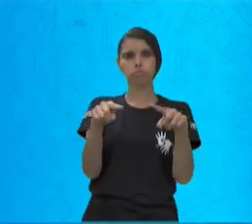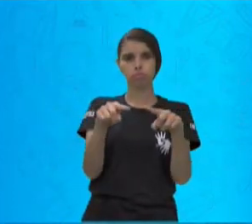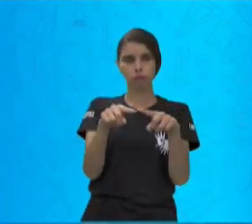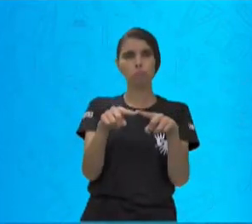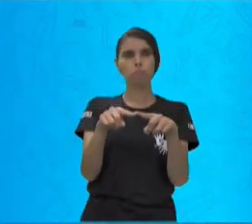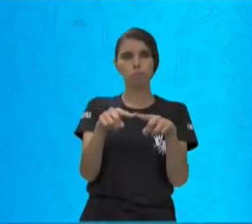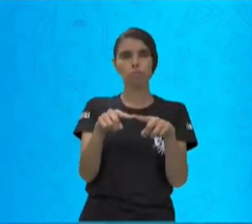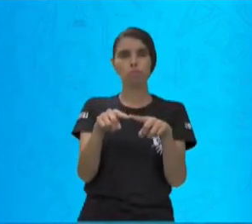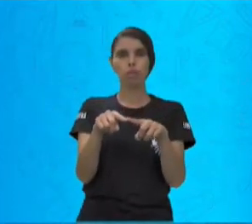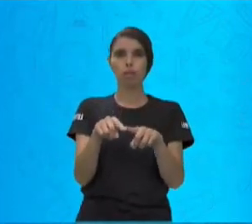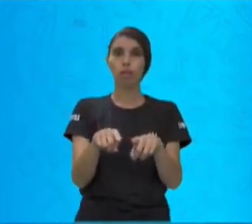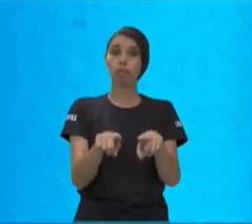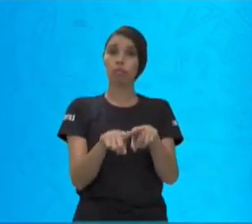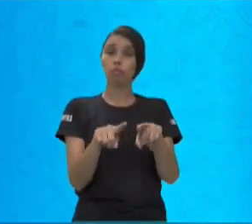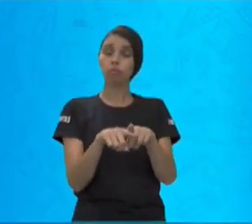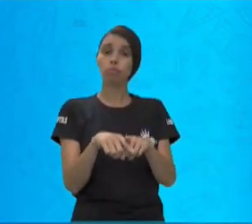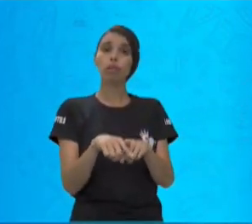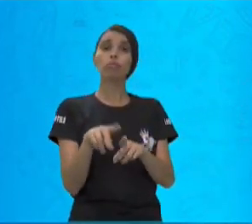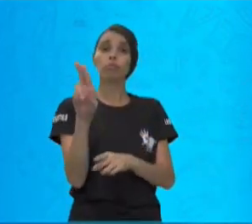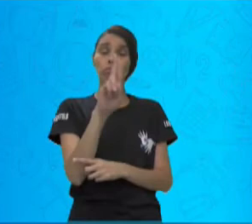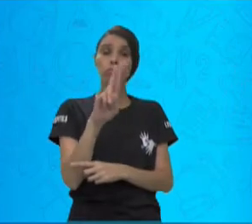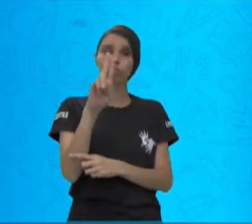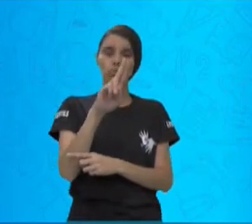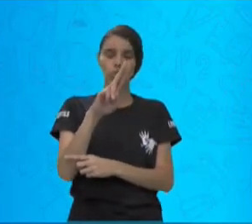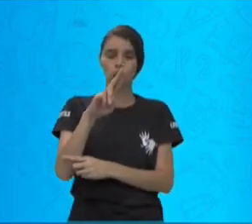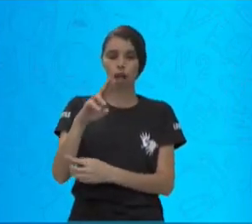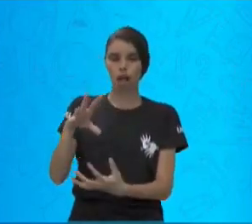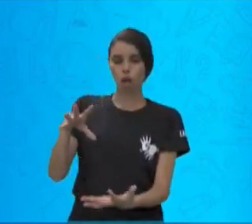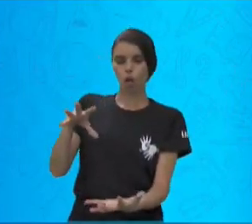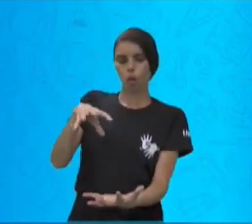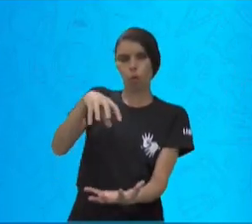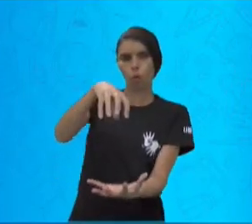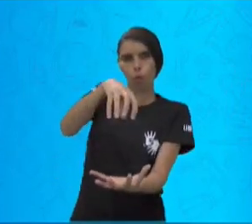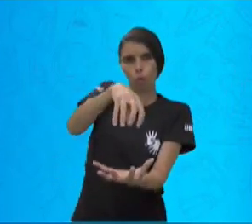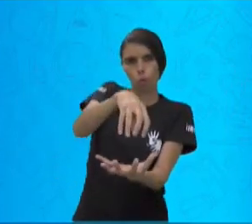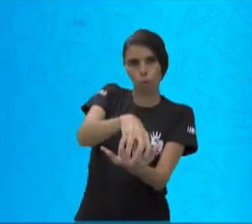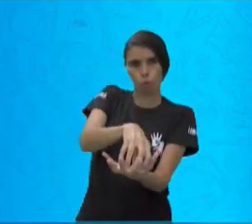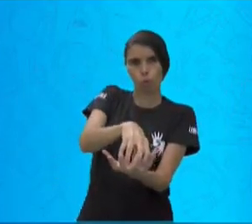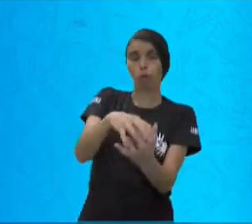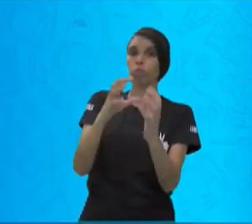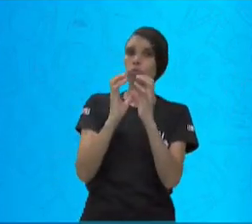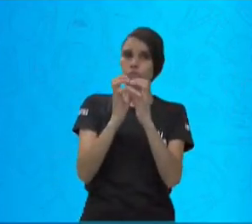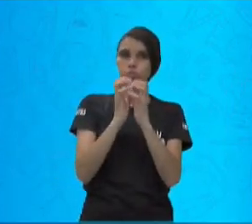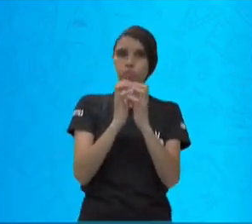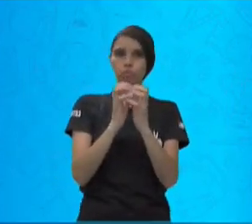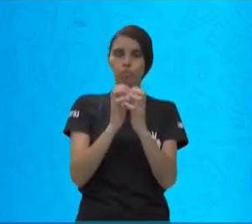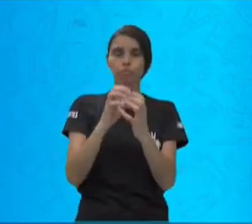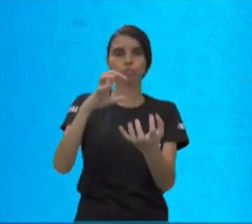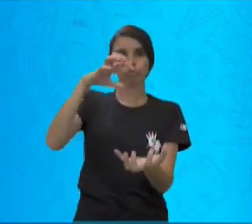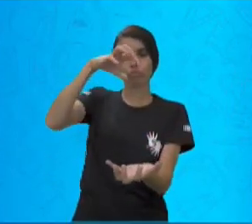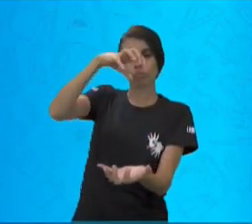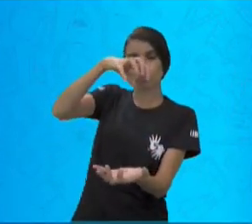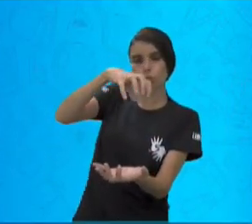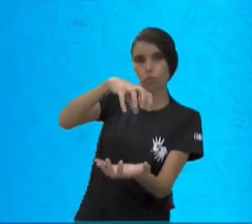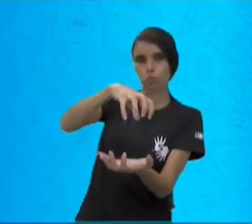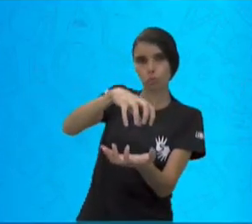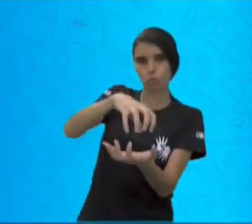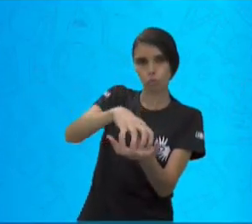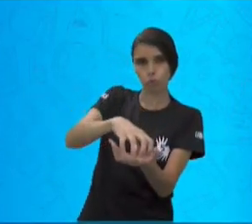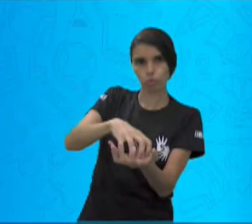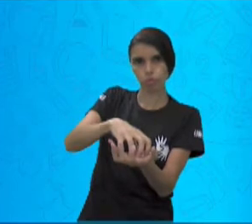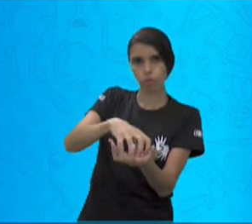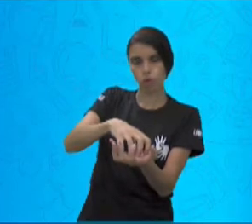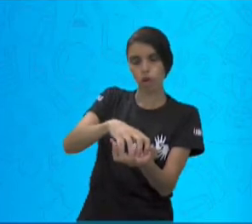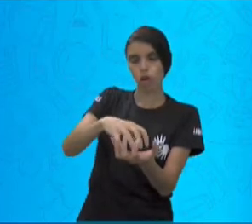e vamos utilizar nossa bolinha vamos colocar no meio o que juntar as partes